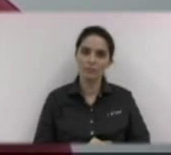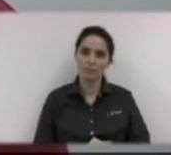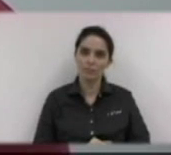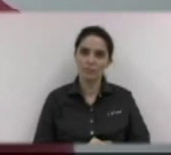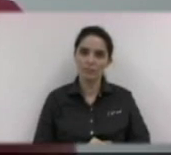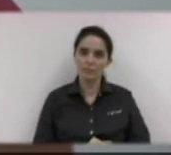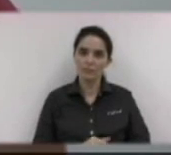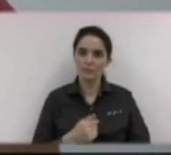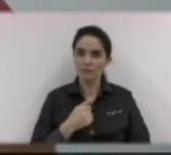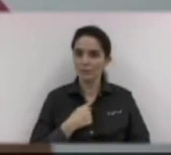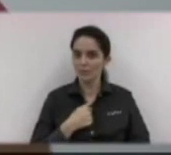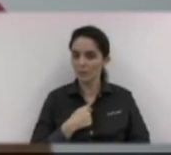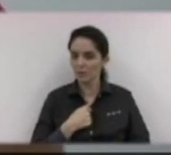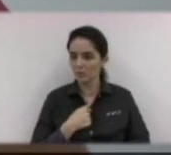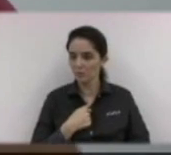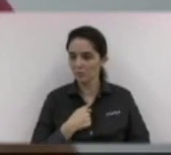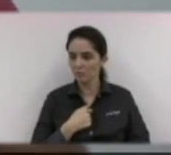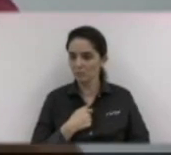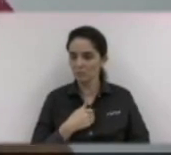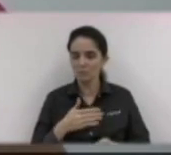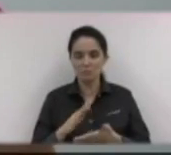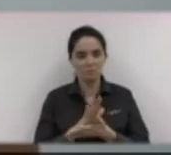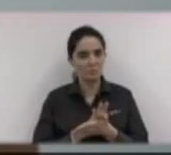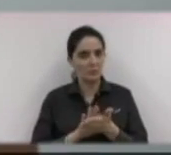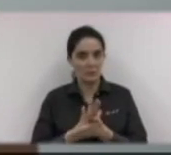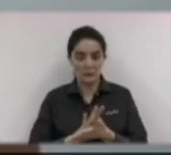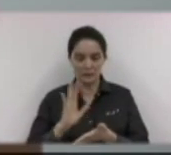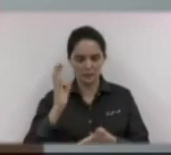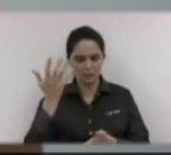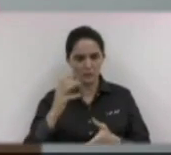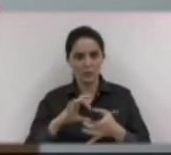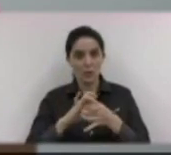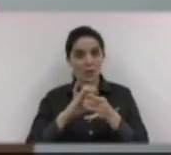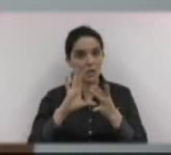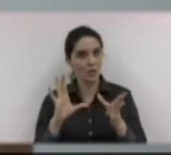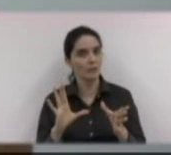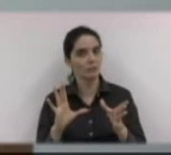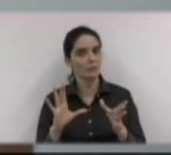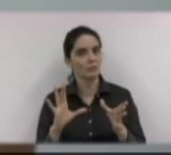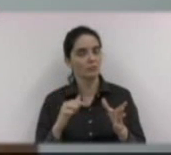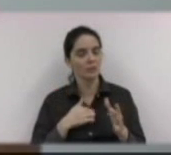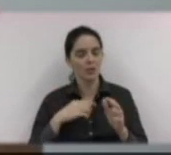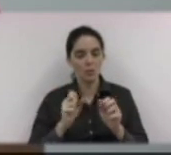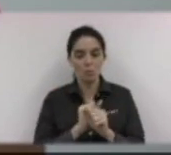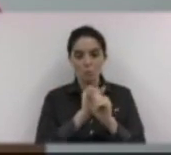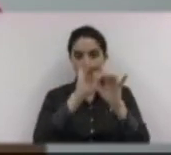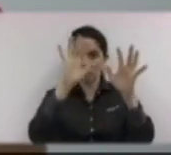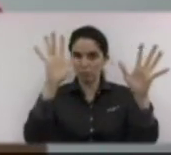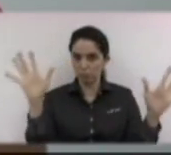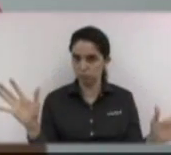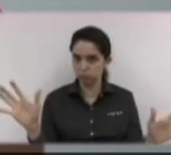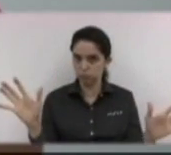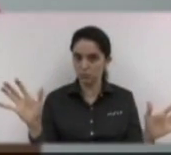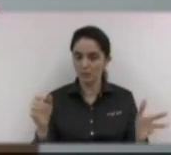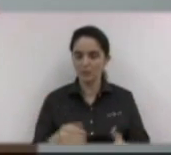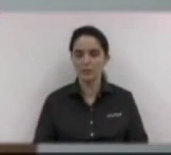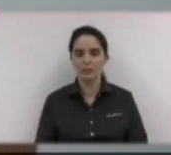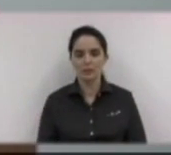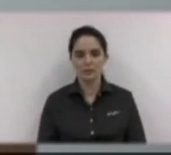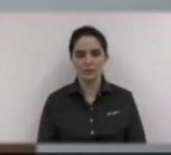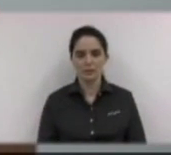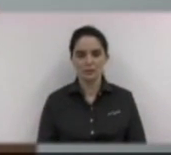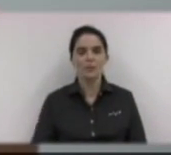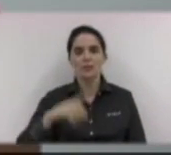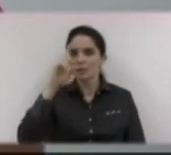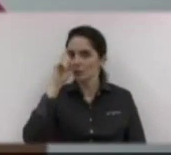nenhuma investigação no Ministério Público, nenhuma. Eu quero fazer esse desabafo, senhores, porque dói muito quando